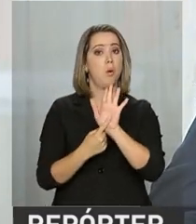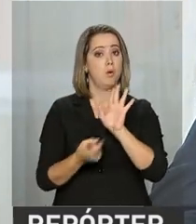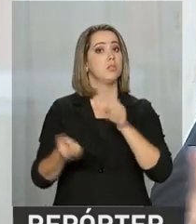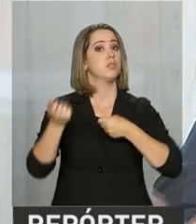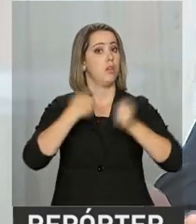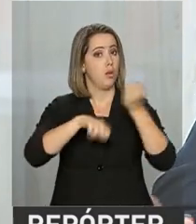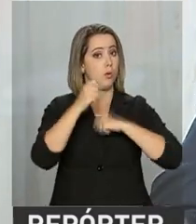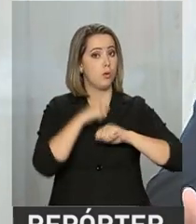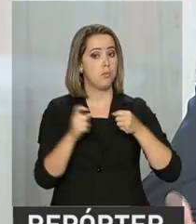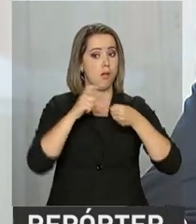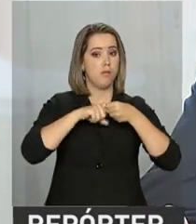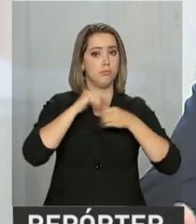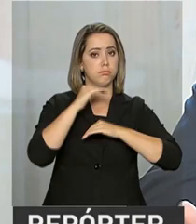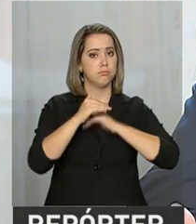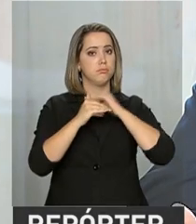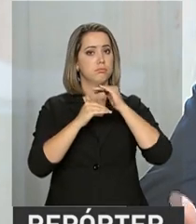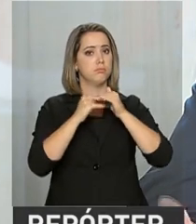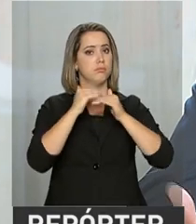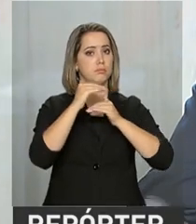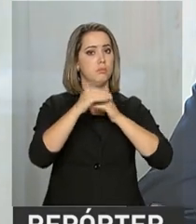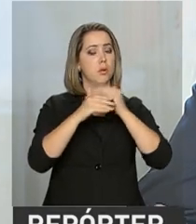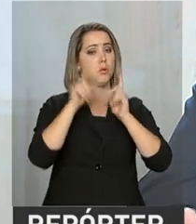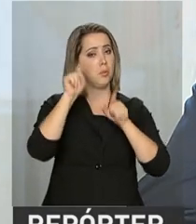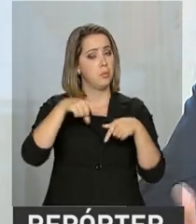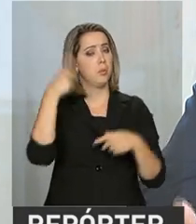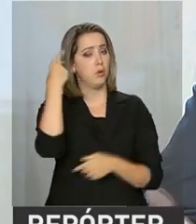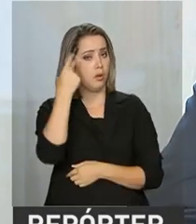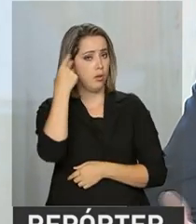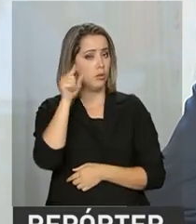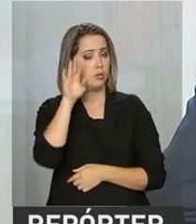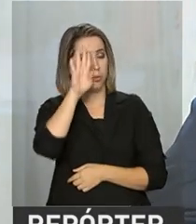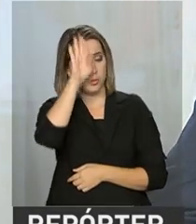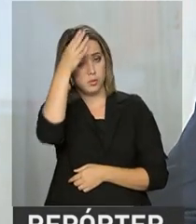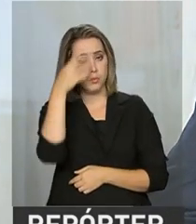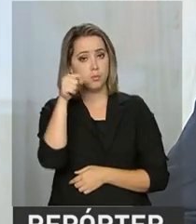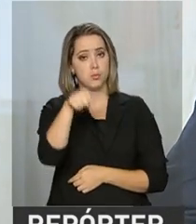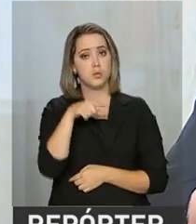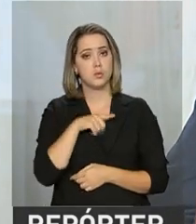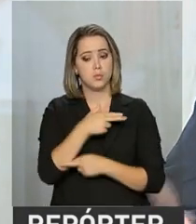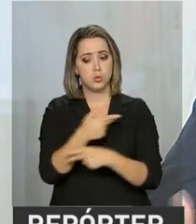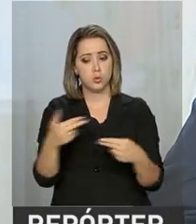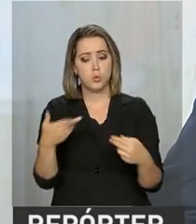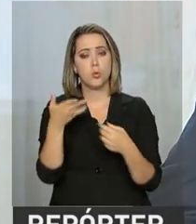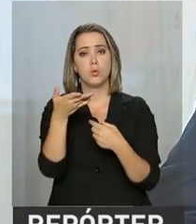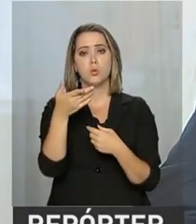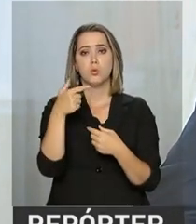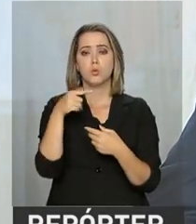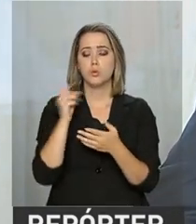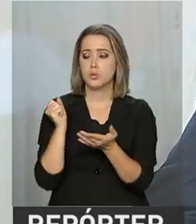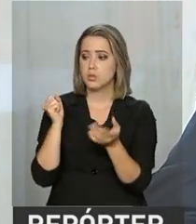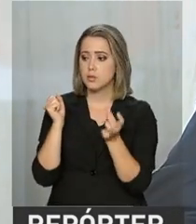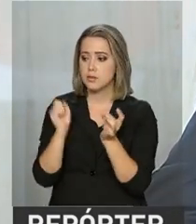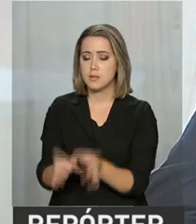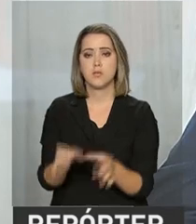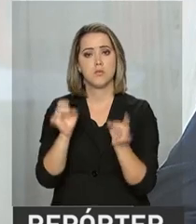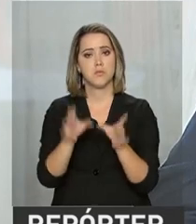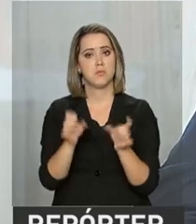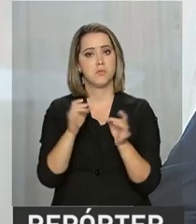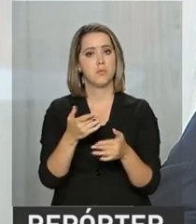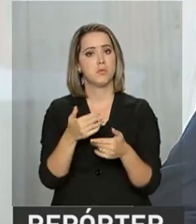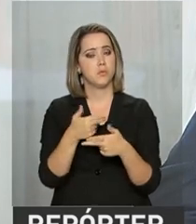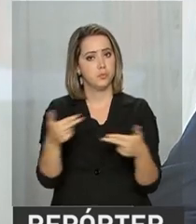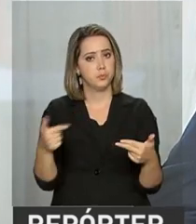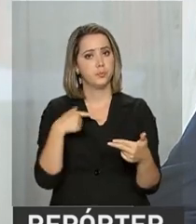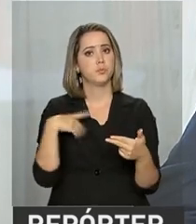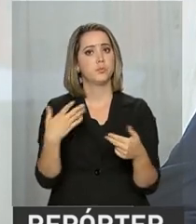economia dada eh essa natureza principal de insumos de importação de insumos e bens